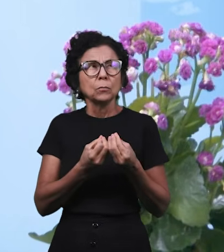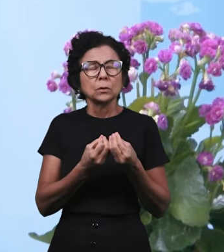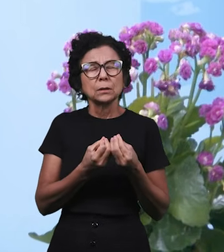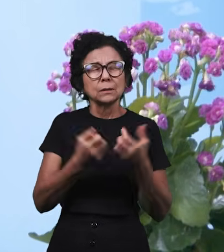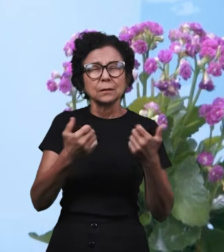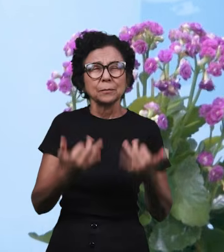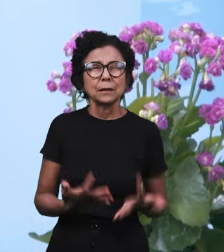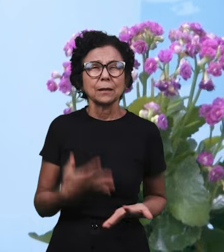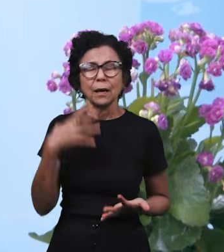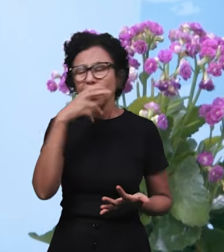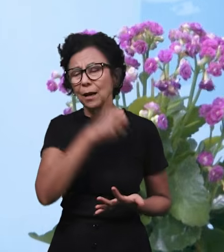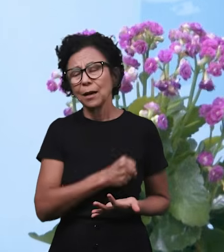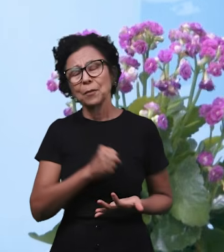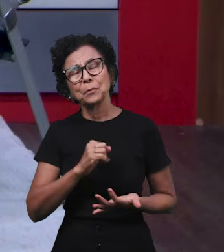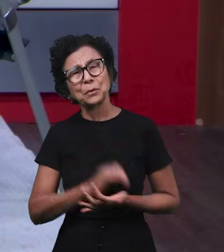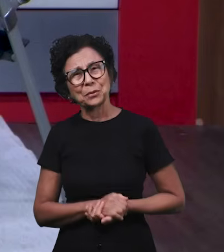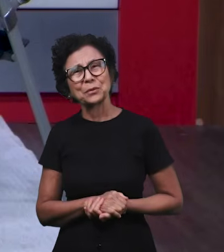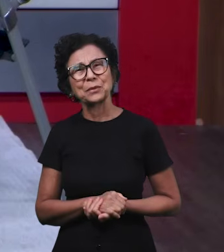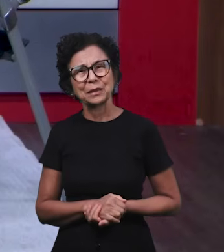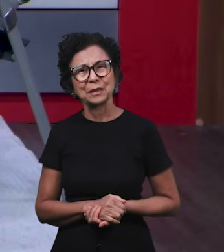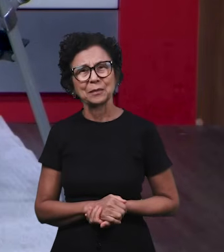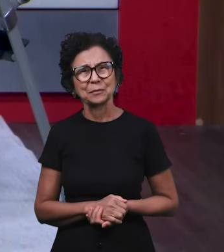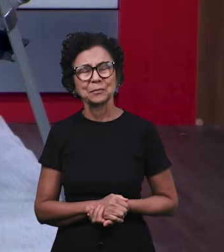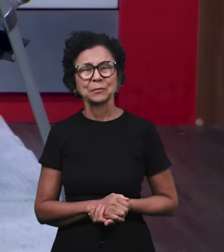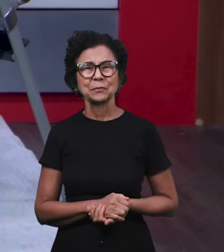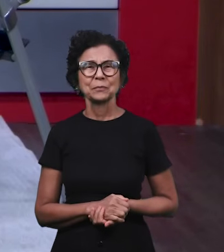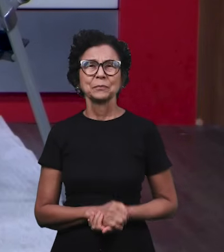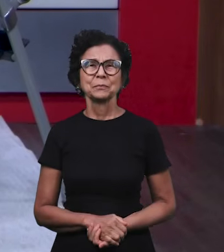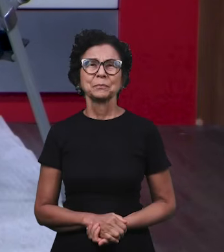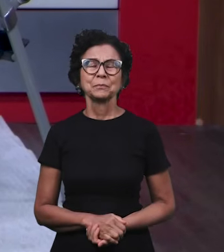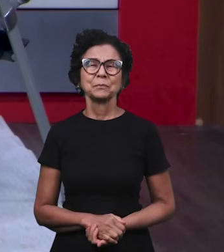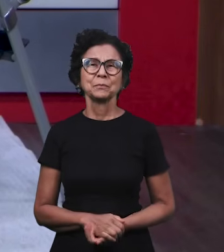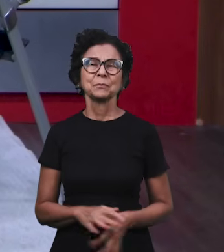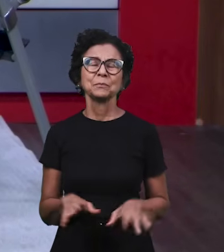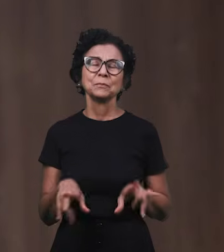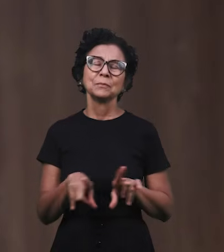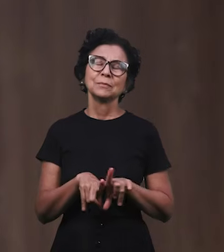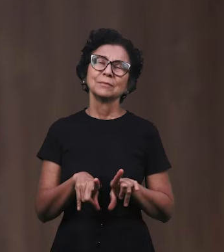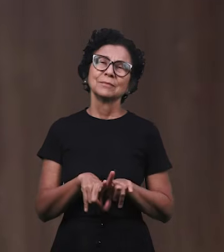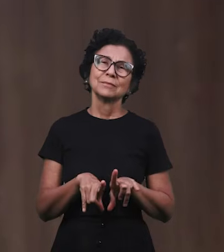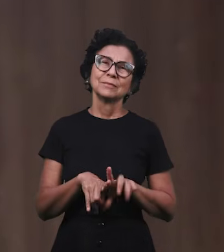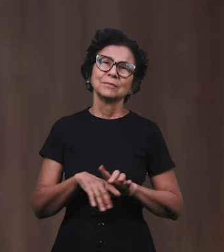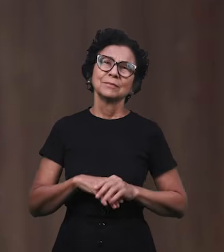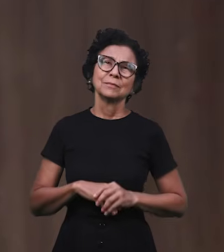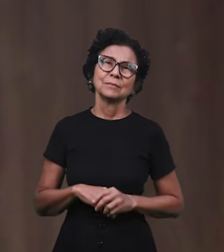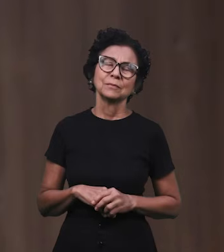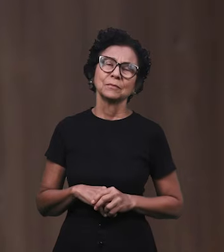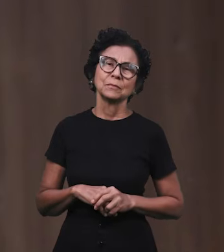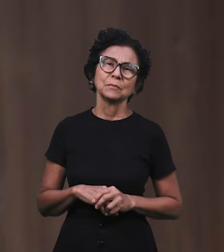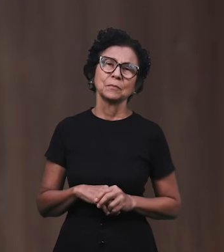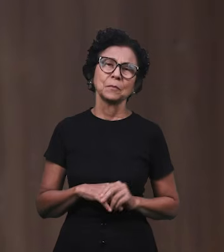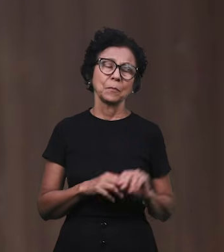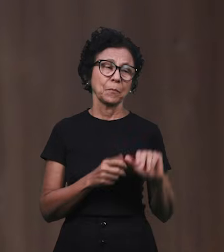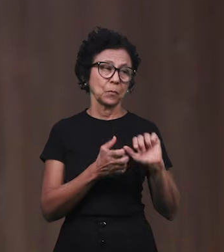né? Você já trazer o sentido ali, o significado. E aí o louvor, ele vai... E é interessante que esse louvor, nós podemos